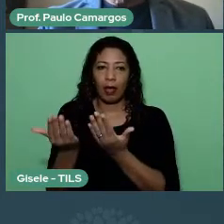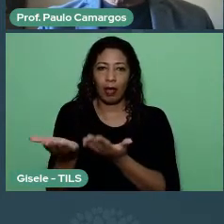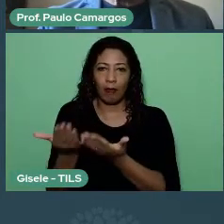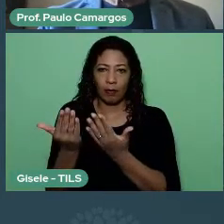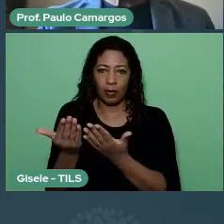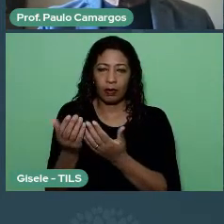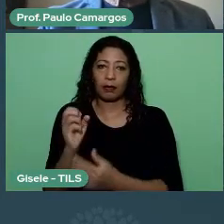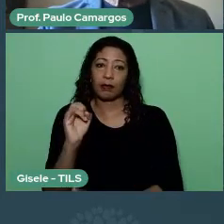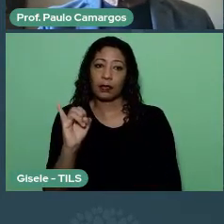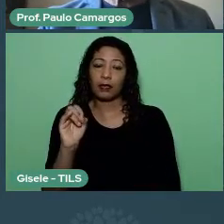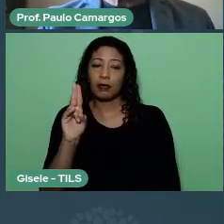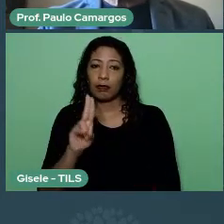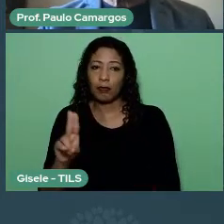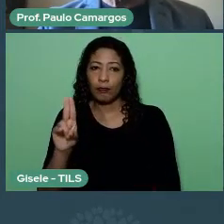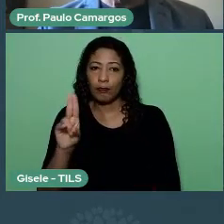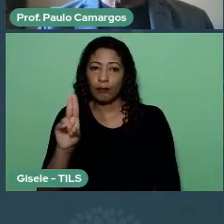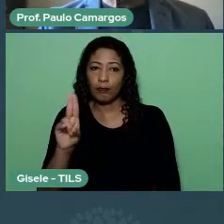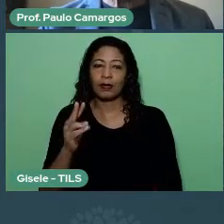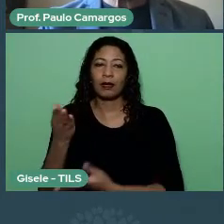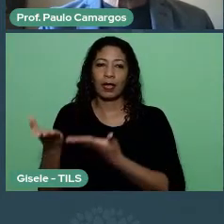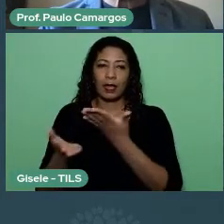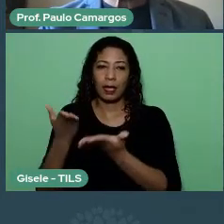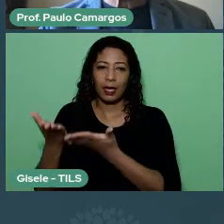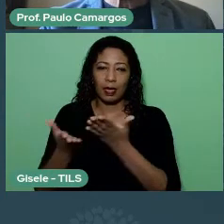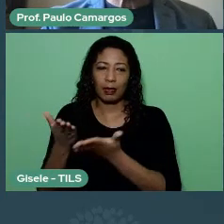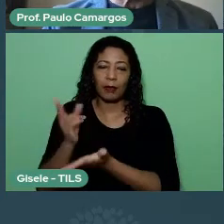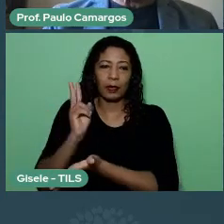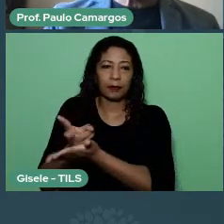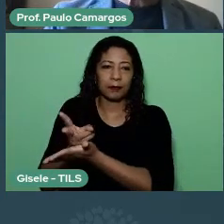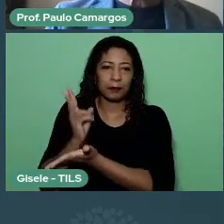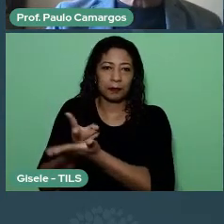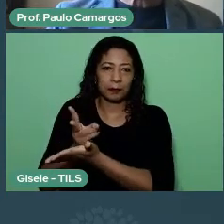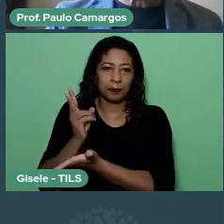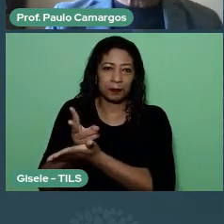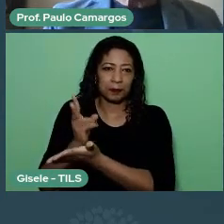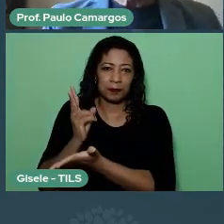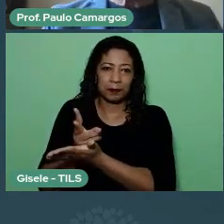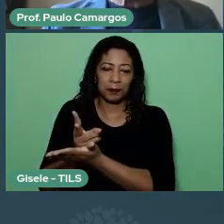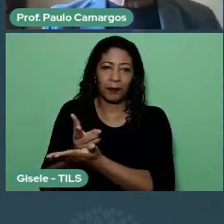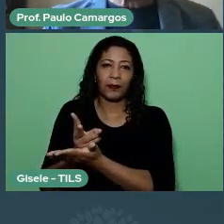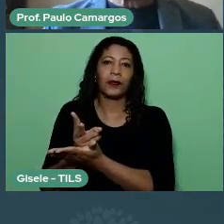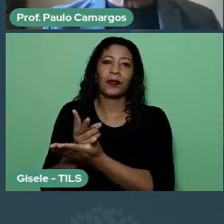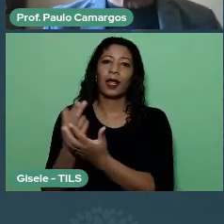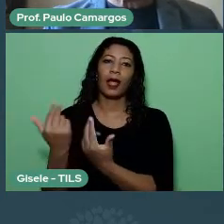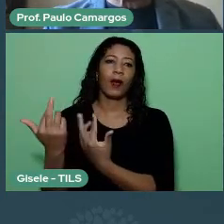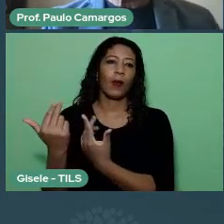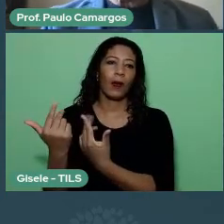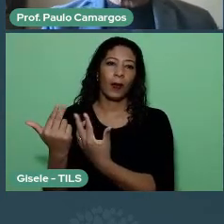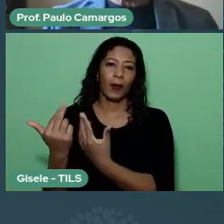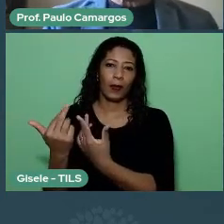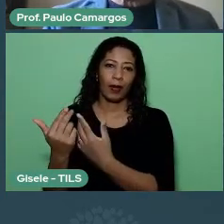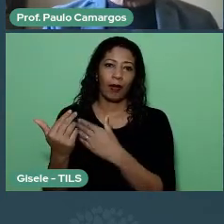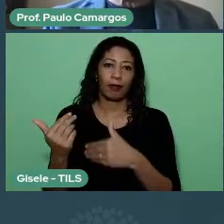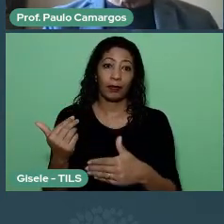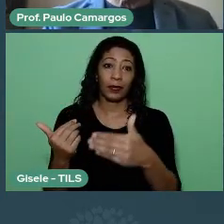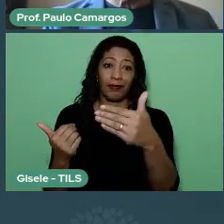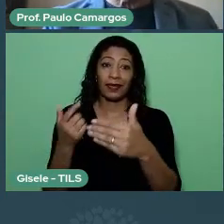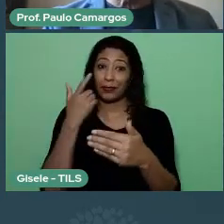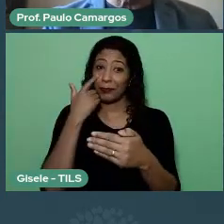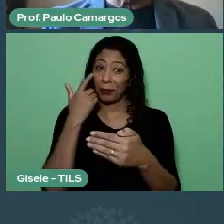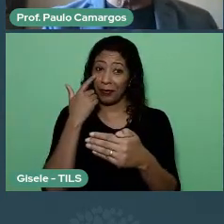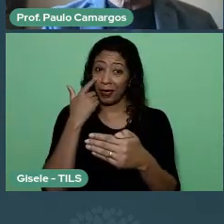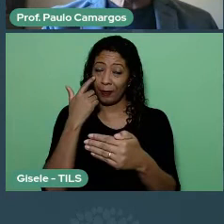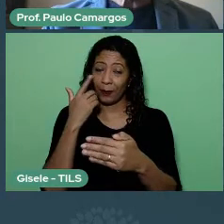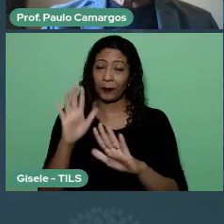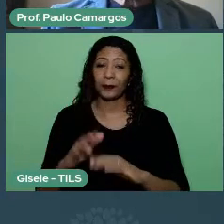usar tratamento intermitente ou contínuo tem a mesma eficácia. De fato, tem, como vocês vão ver aqui pelas curvas